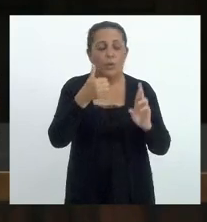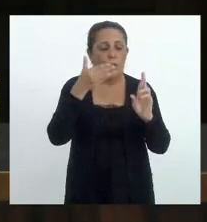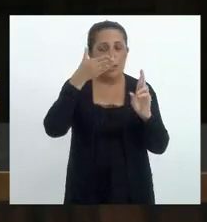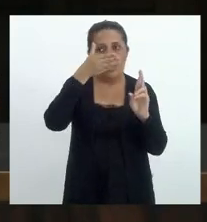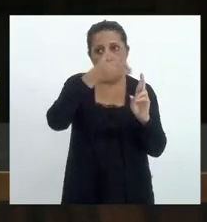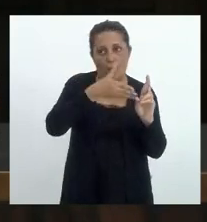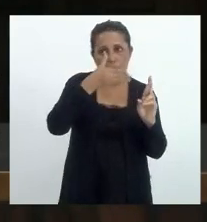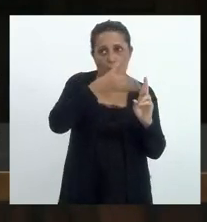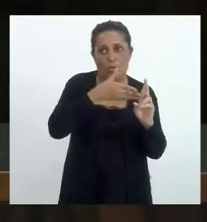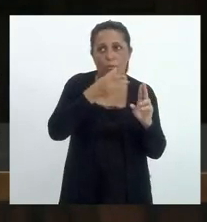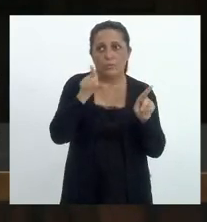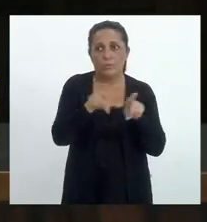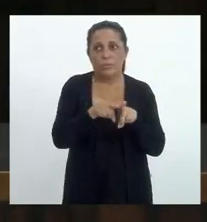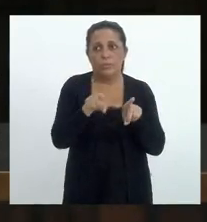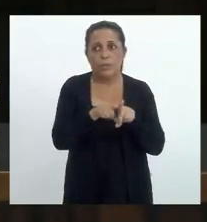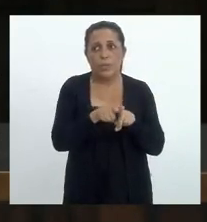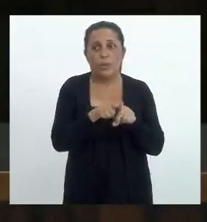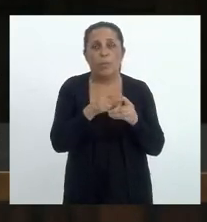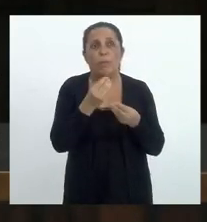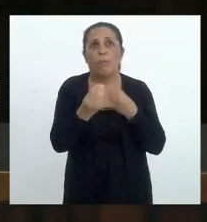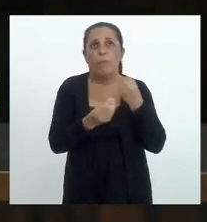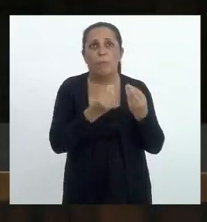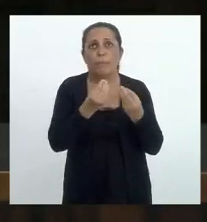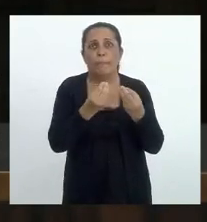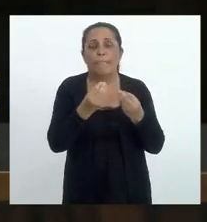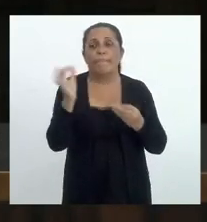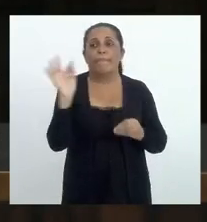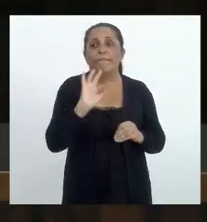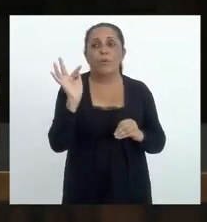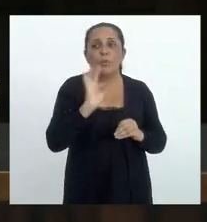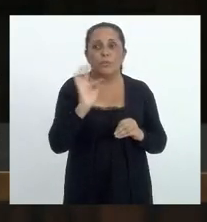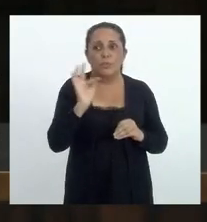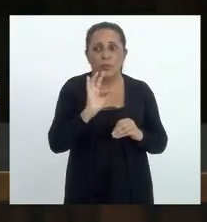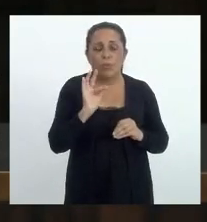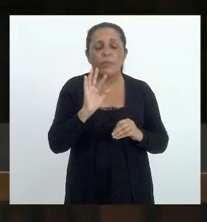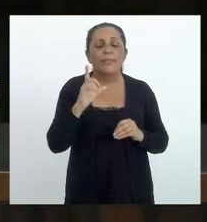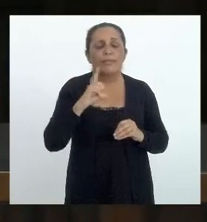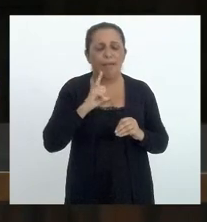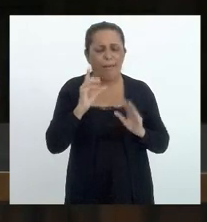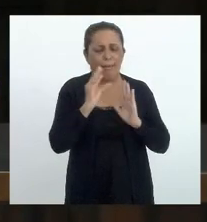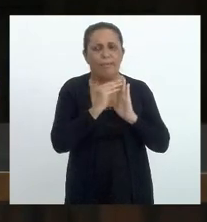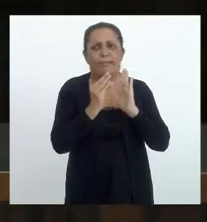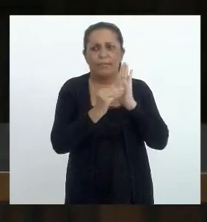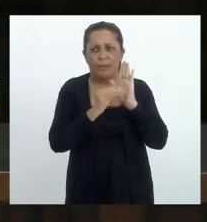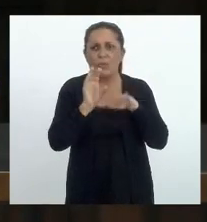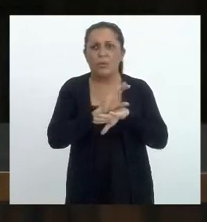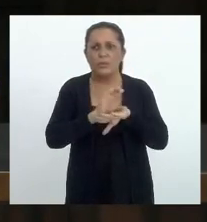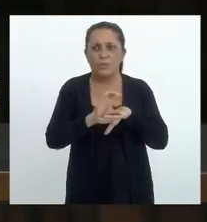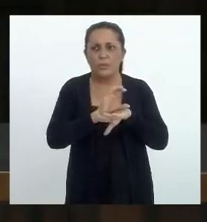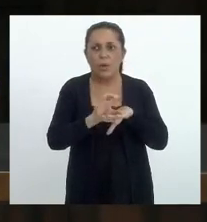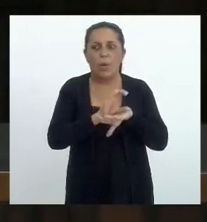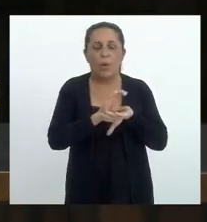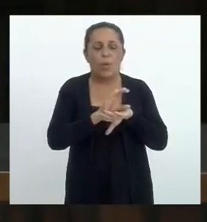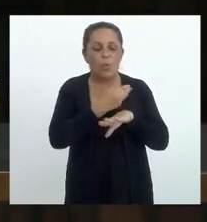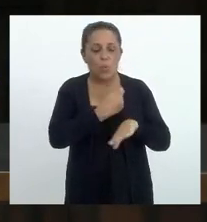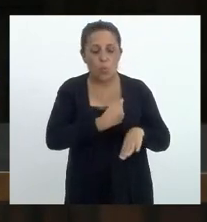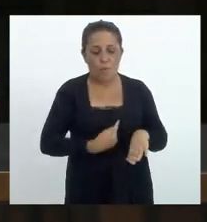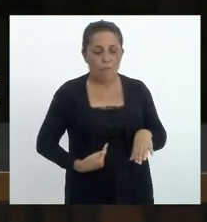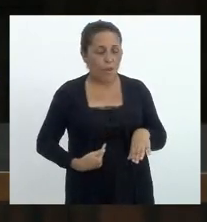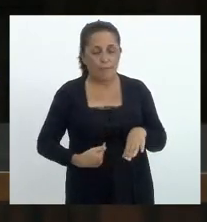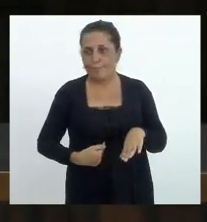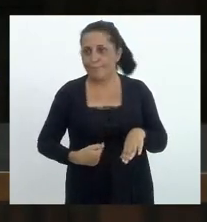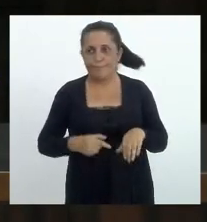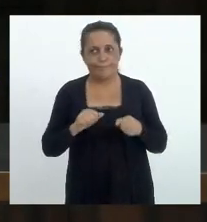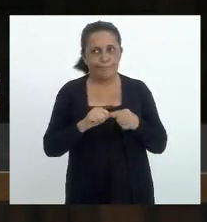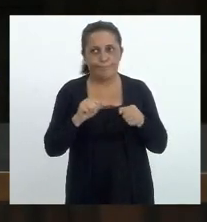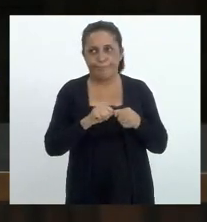das universidades. É um preceito da Constituição que o governo não vem cumprindo. Então, quer